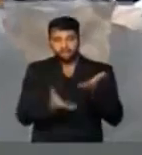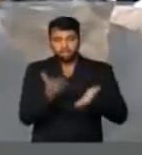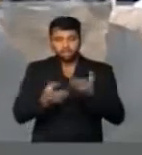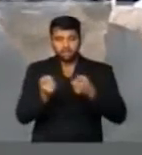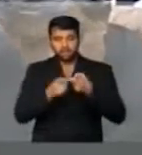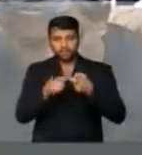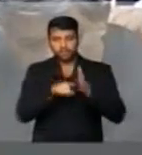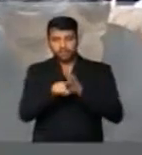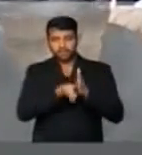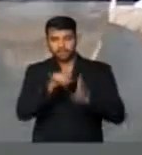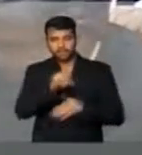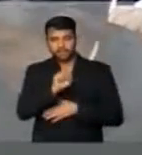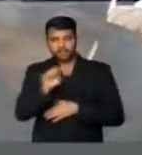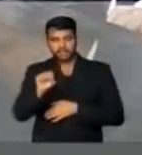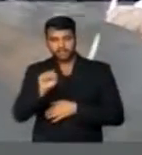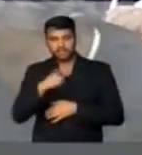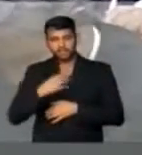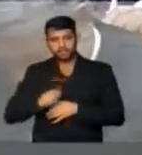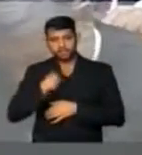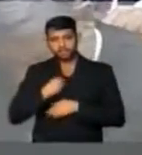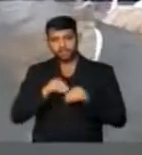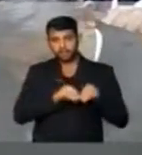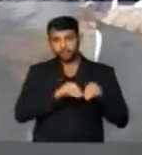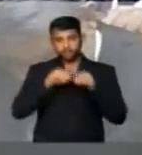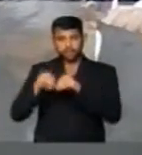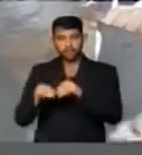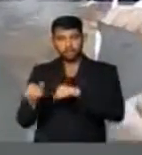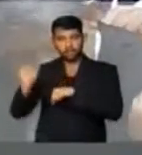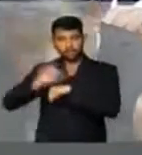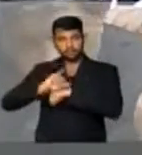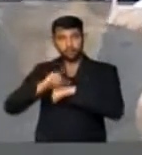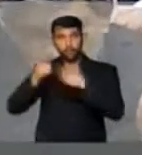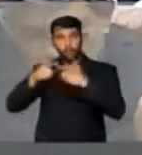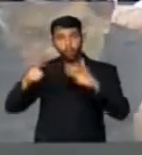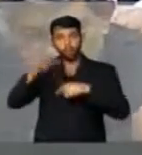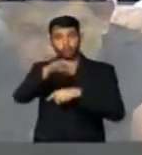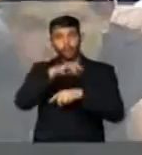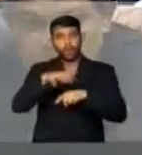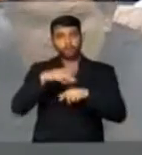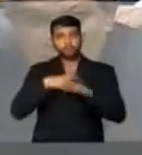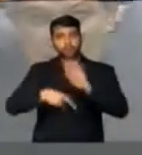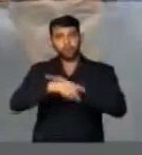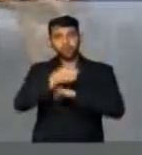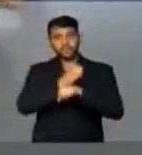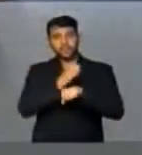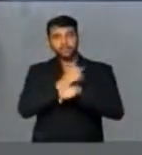pelo médico perito do INSS, tendo que se locomover até a capital ou outras regiões do estado. Então